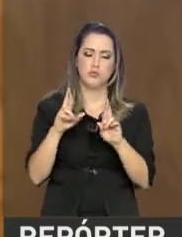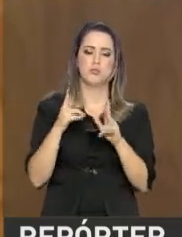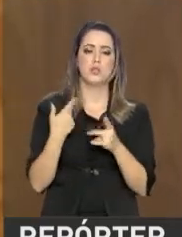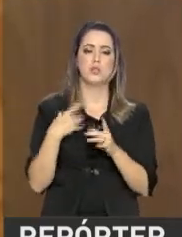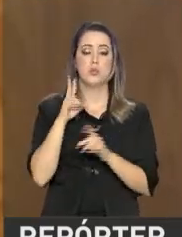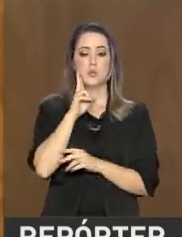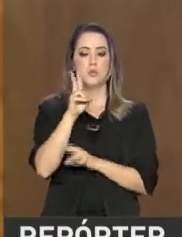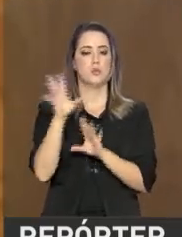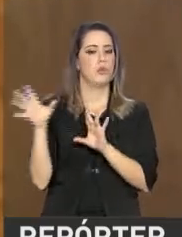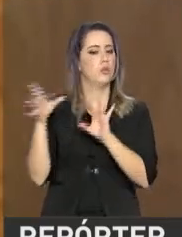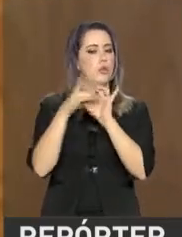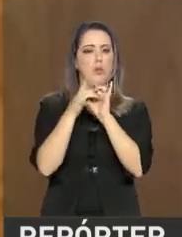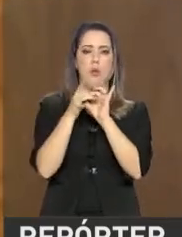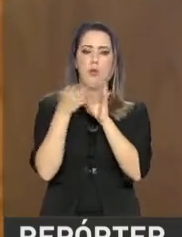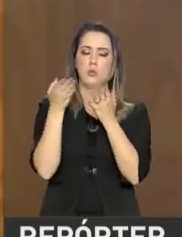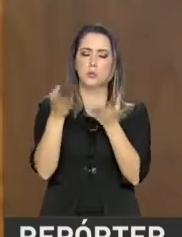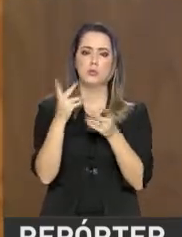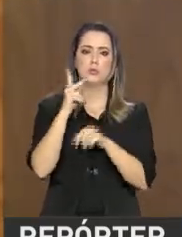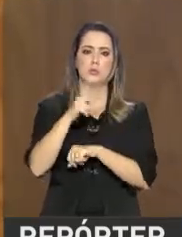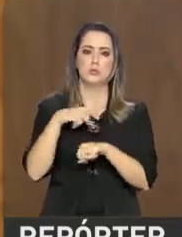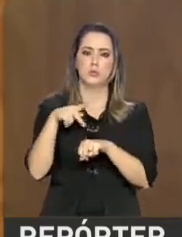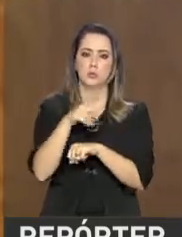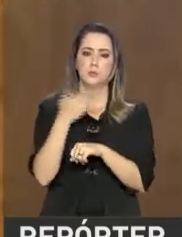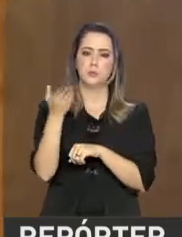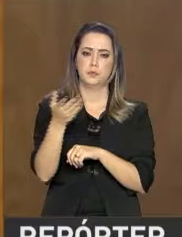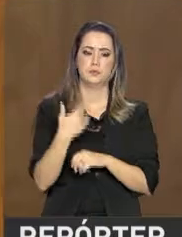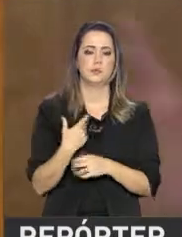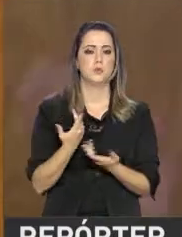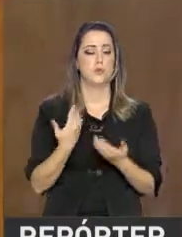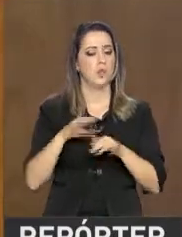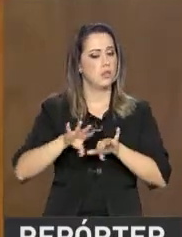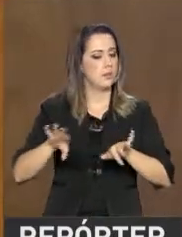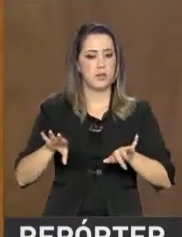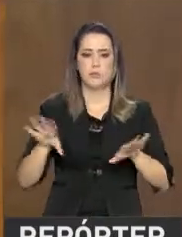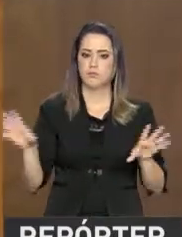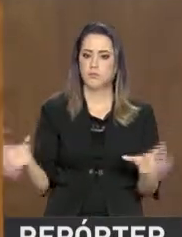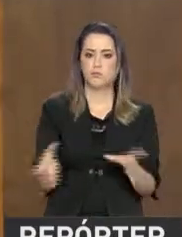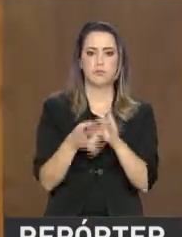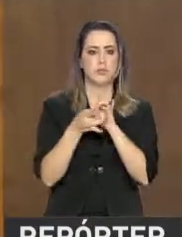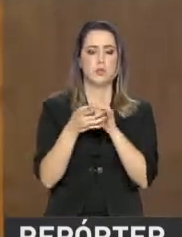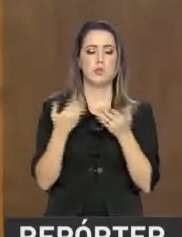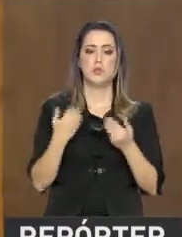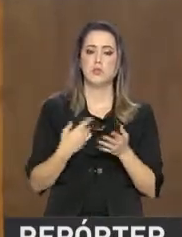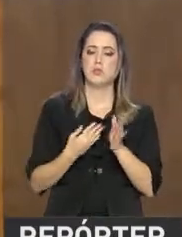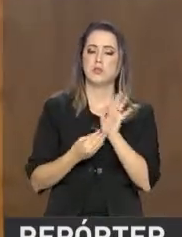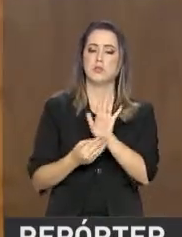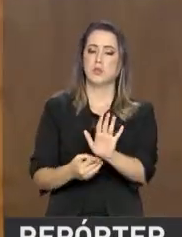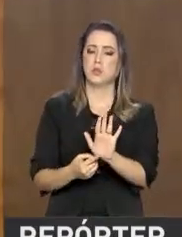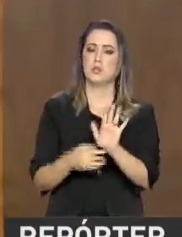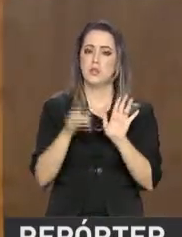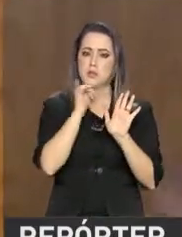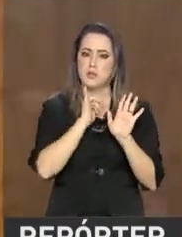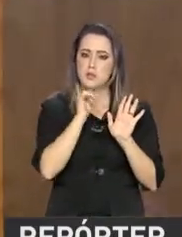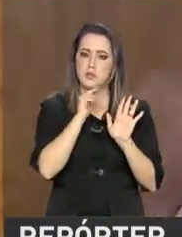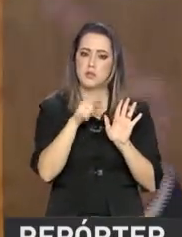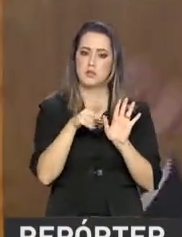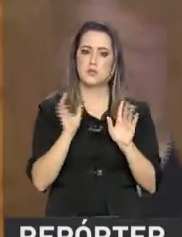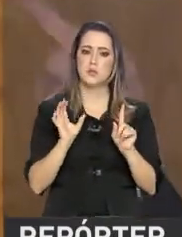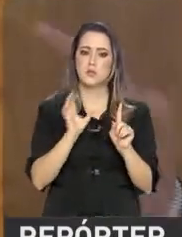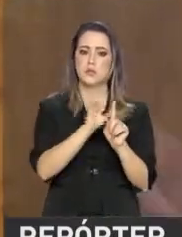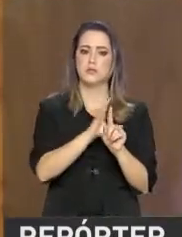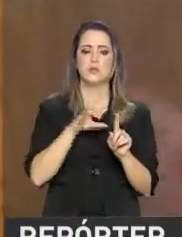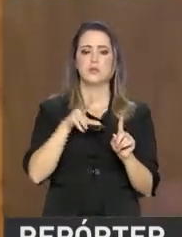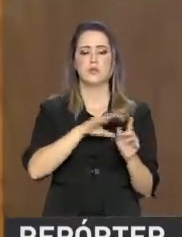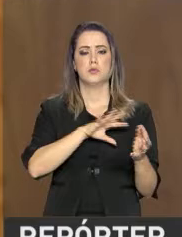povos unidos e não separados aliás se deve este exemplo ao mundo certa e seguramente isso terá repercussões